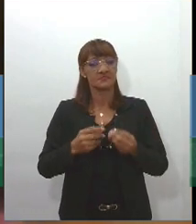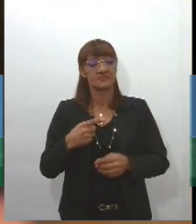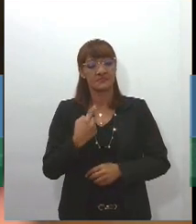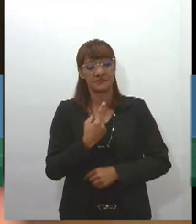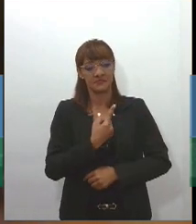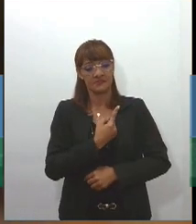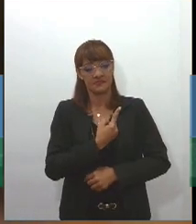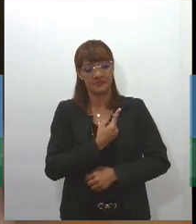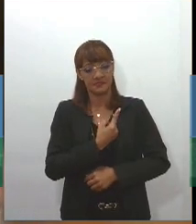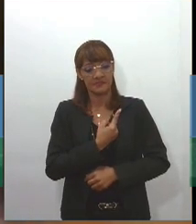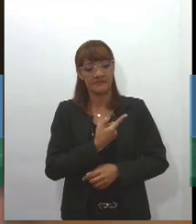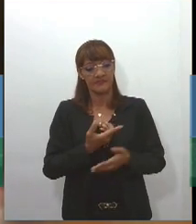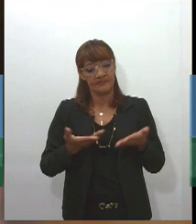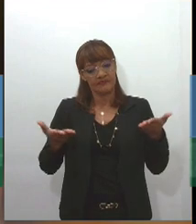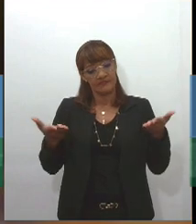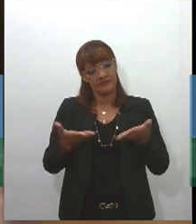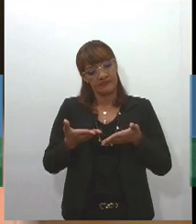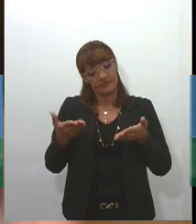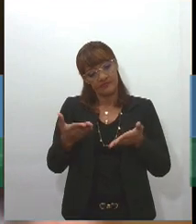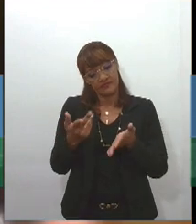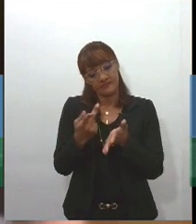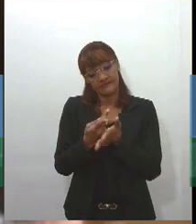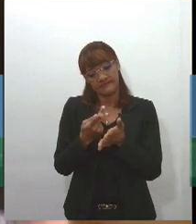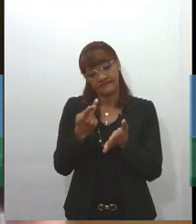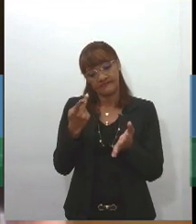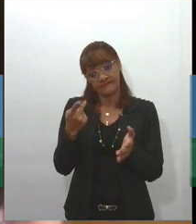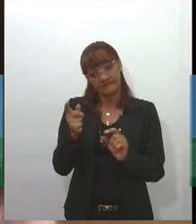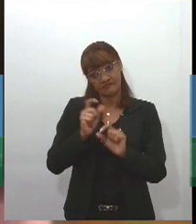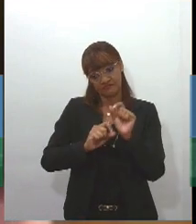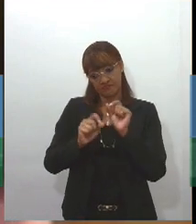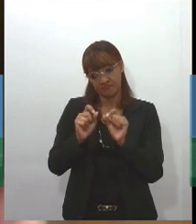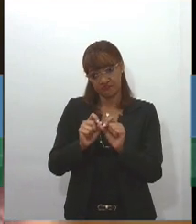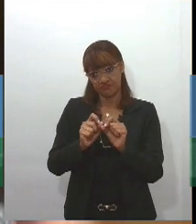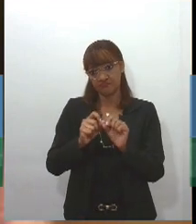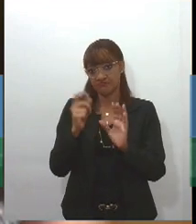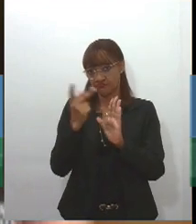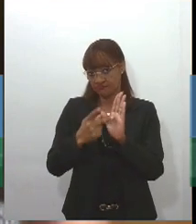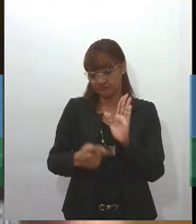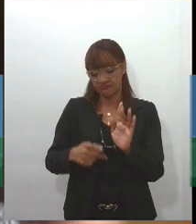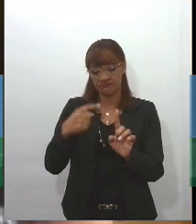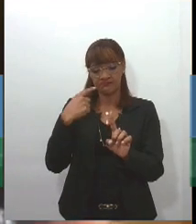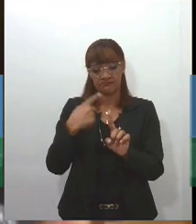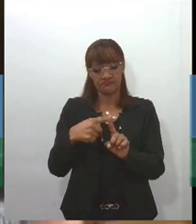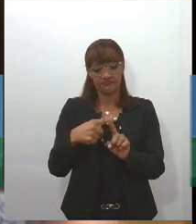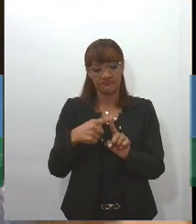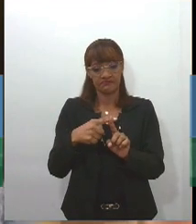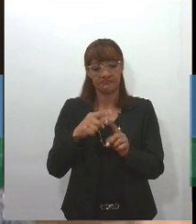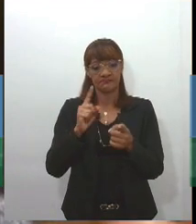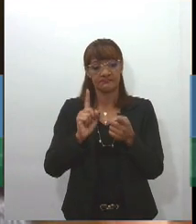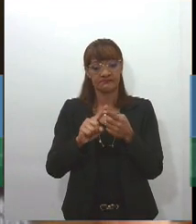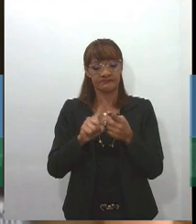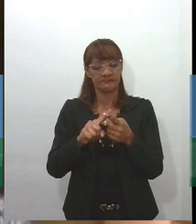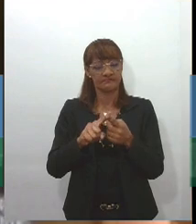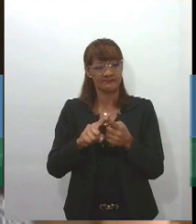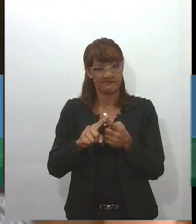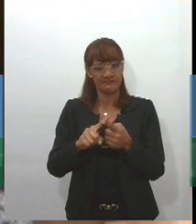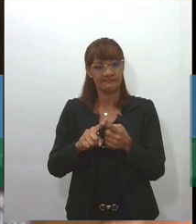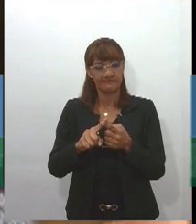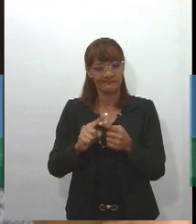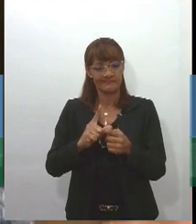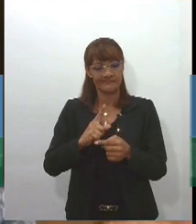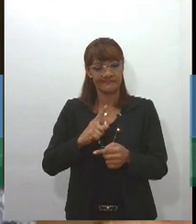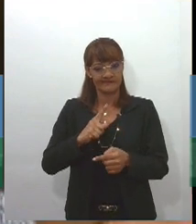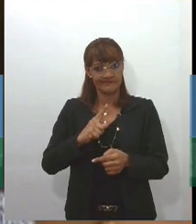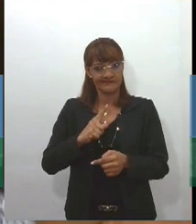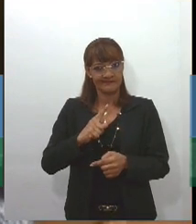acontecendo é que no esse projeto ele tem pontos positivos mas são extremamente ousados inovadores